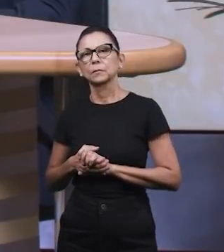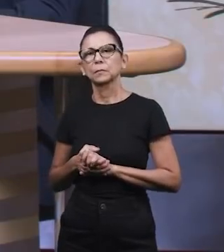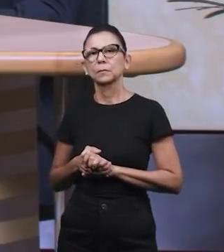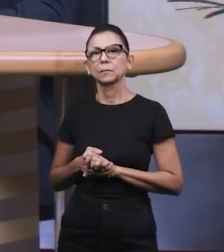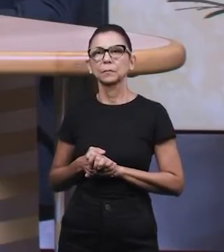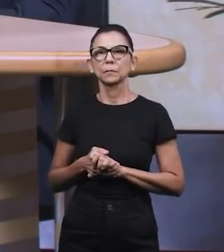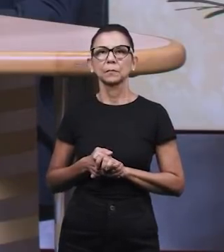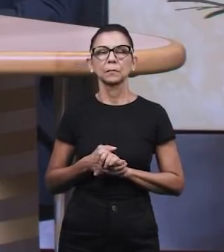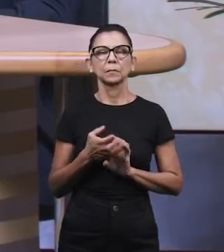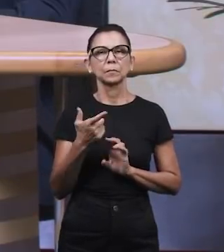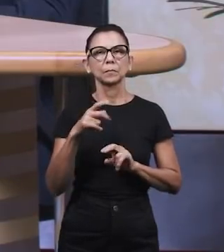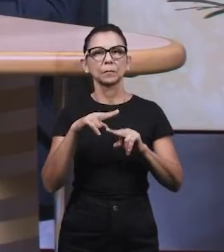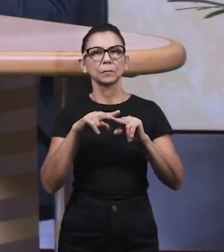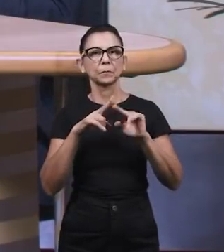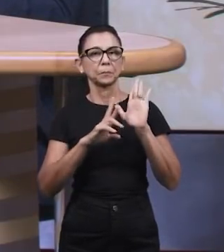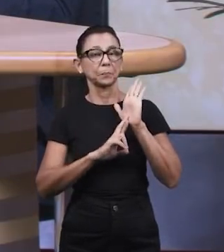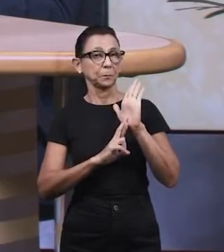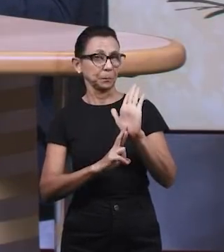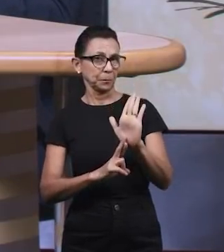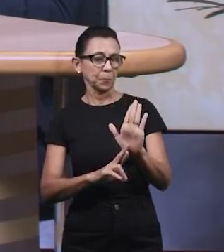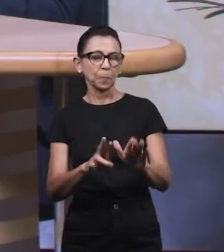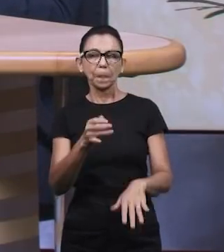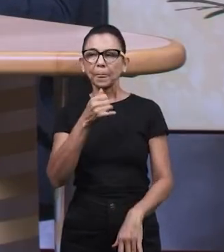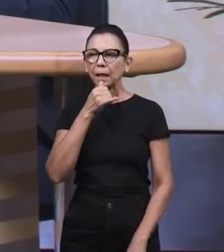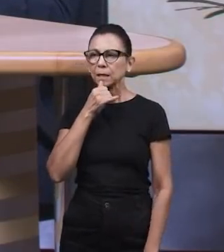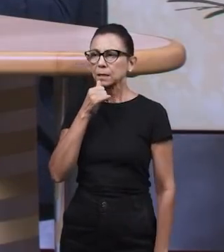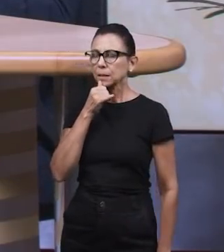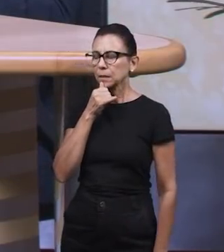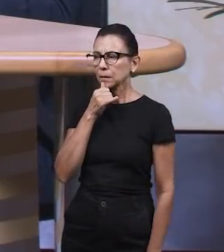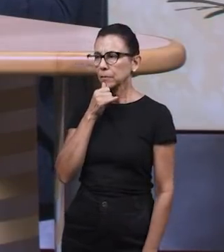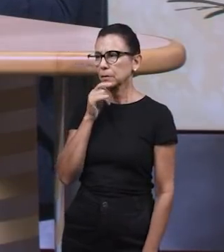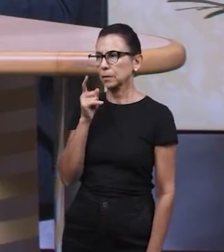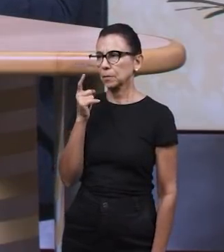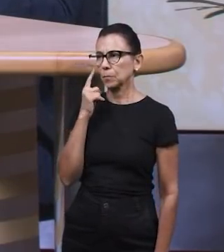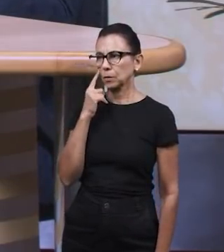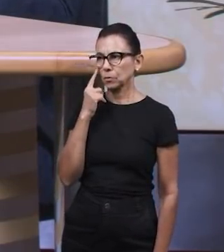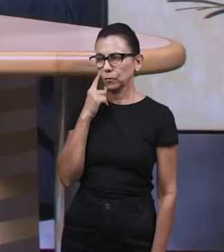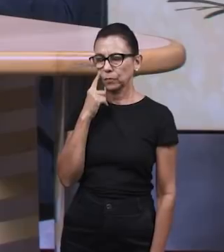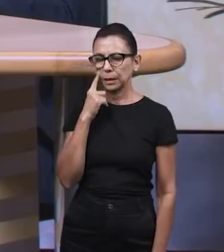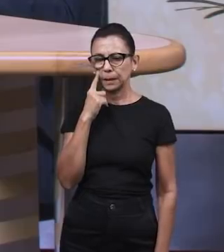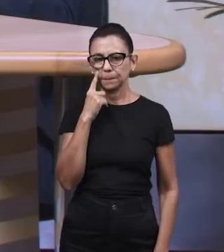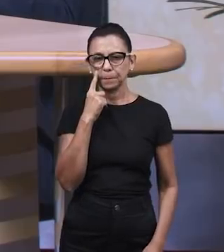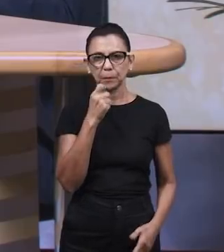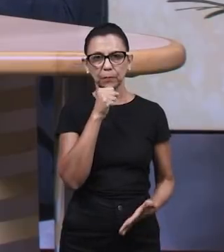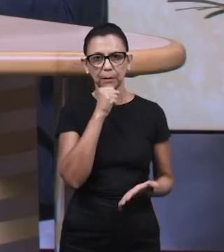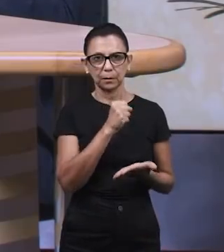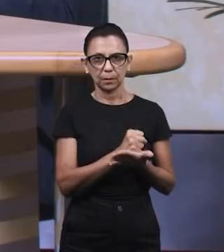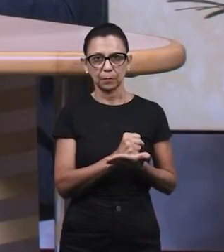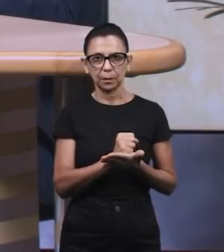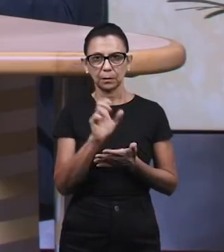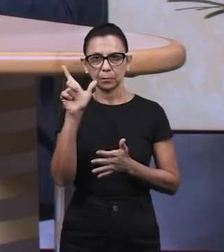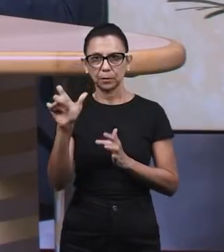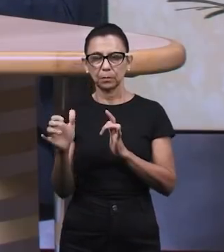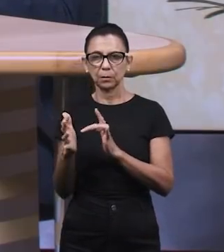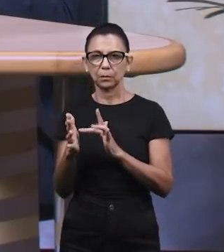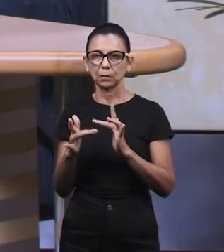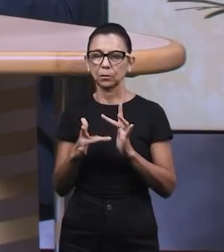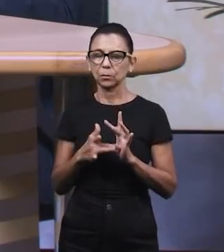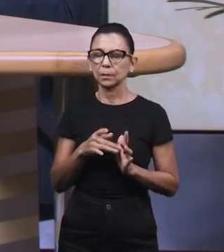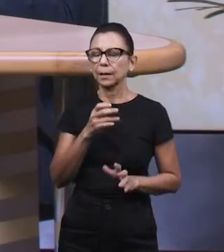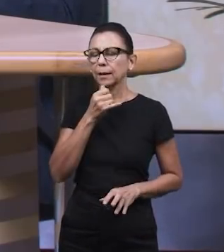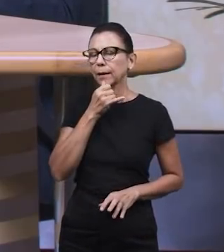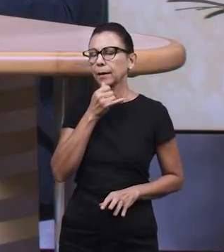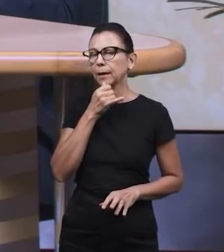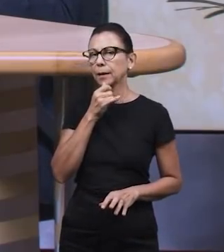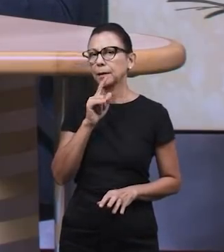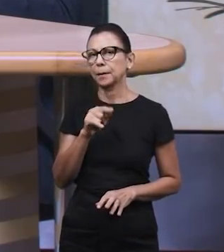dentro de outras formas dele ser representado ali. Não, por exemplo, você pode ver Jesus no Velho Testamento na figura,